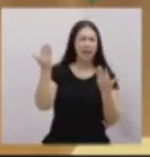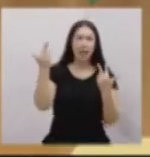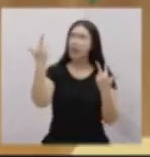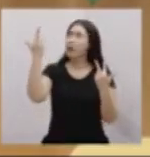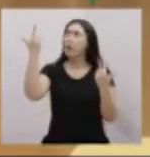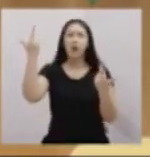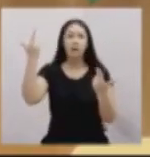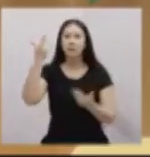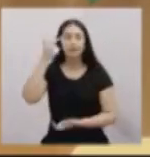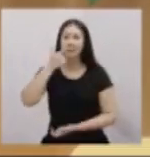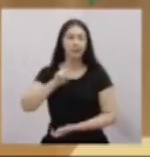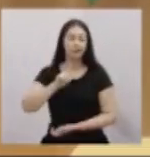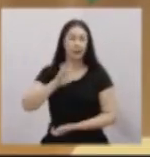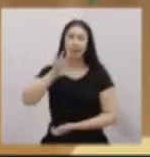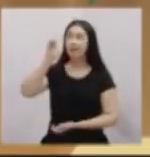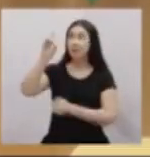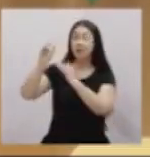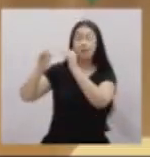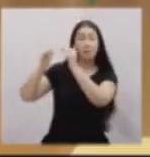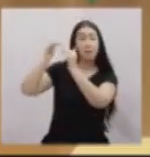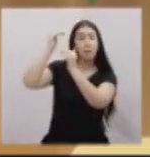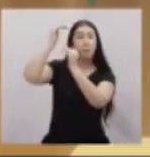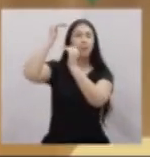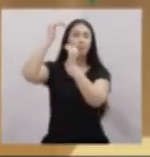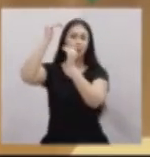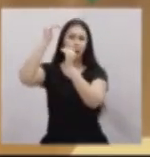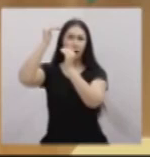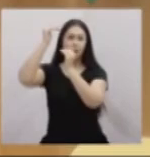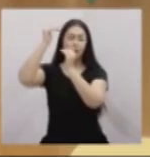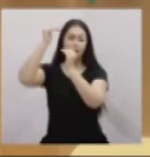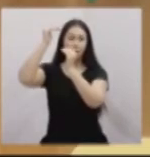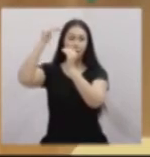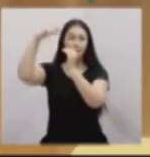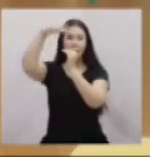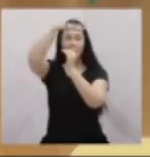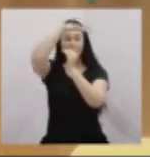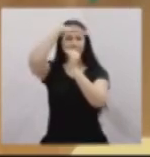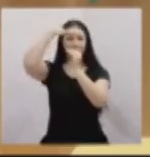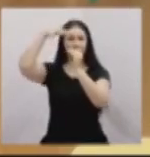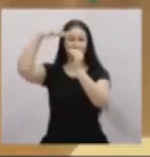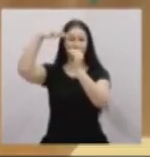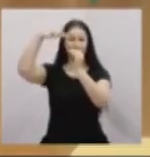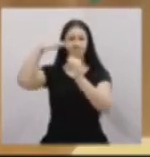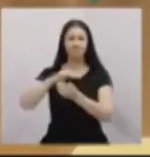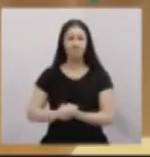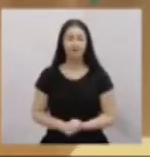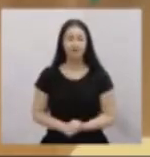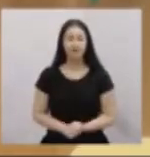tão entendido como ele, porque ele é um ser supremo e está acima de todos